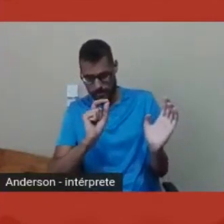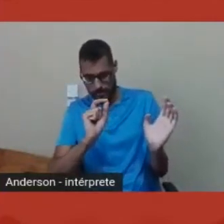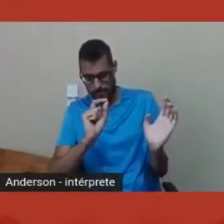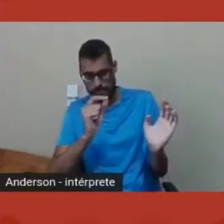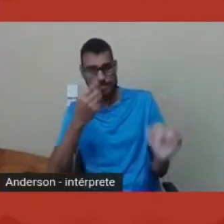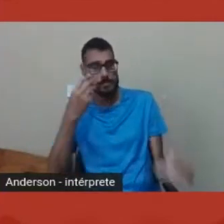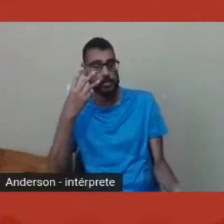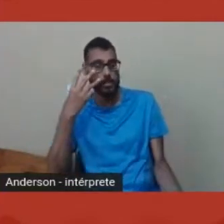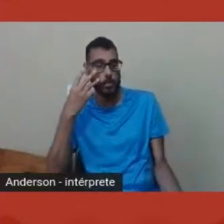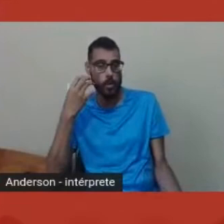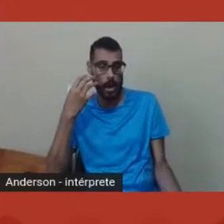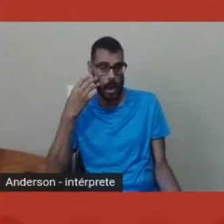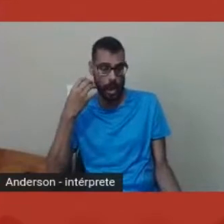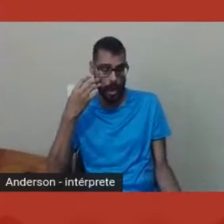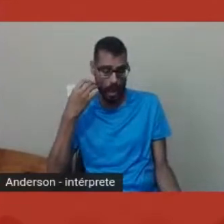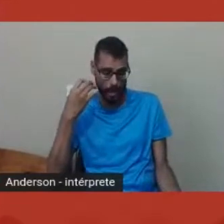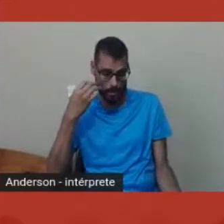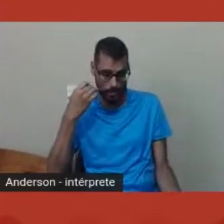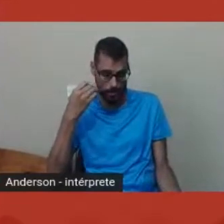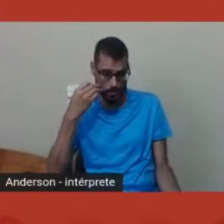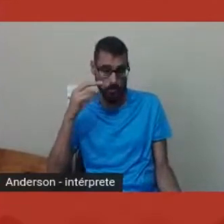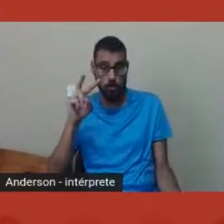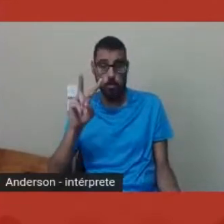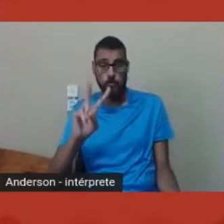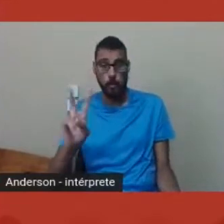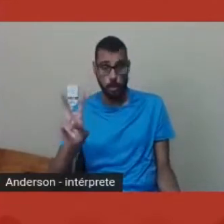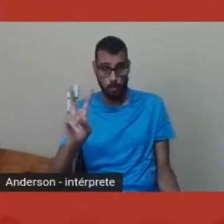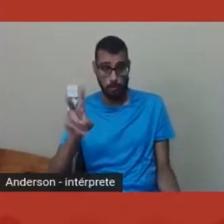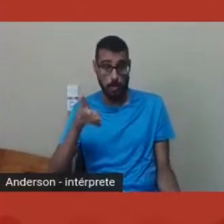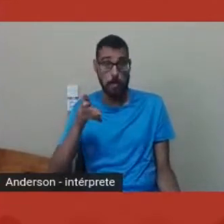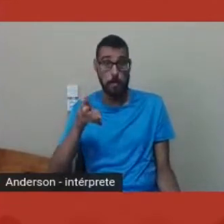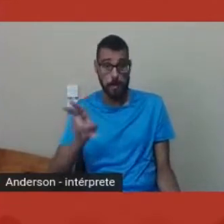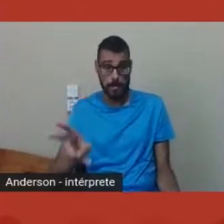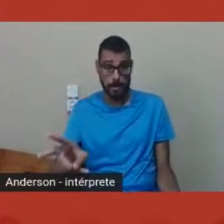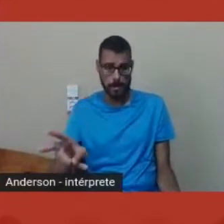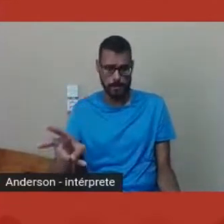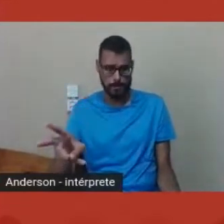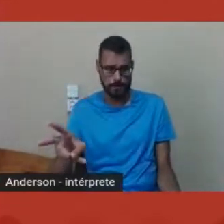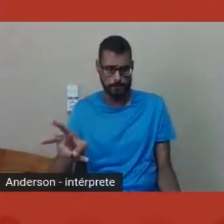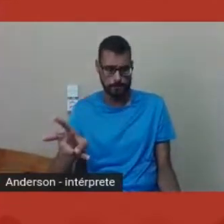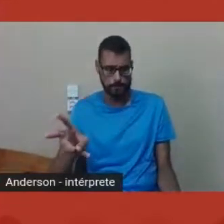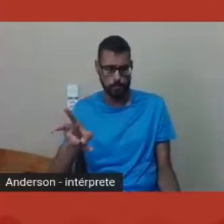o gato mantém o volume. Não foi isso que você falou?